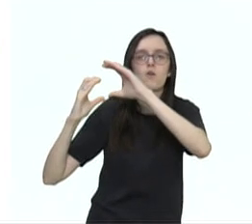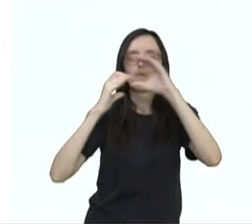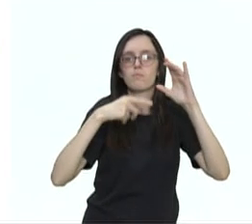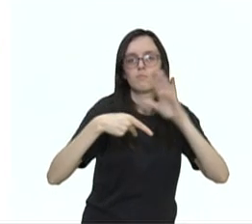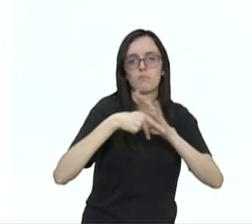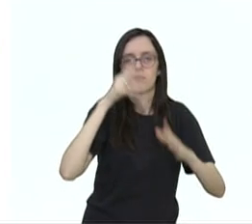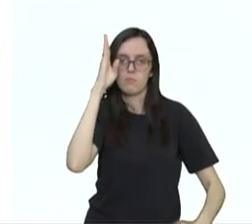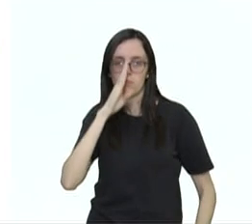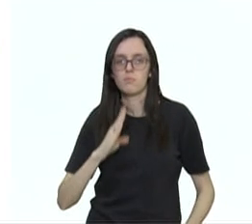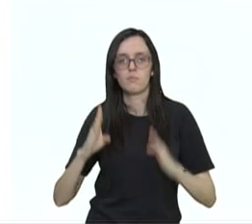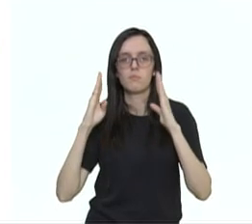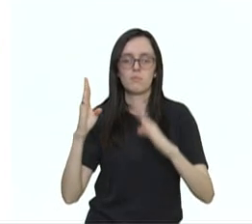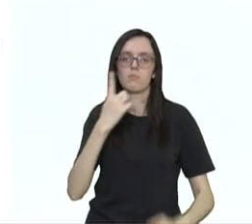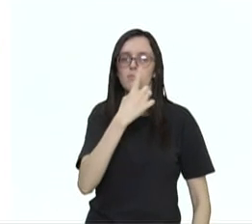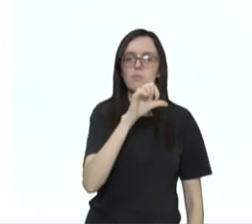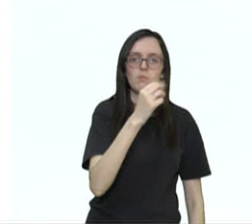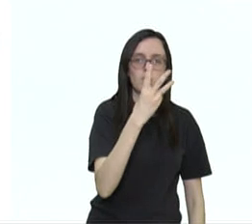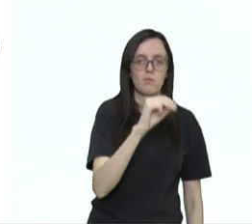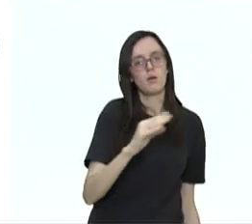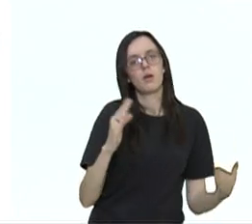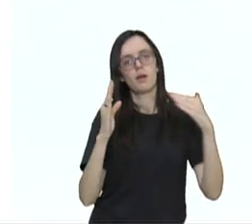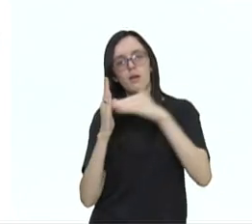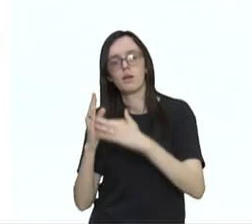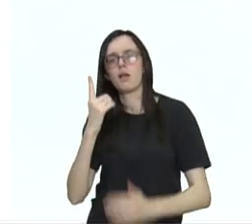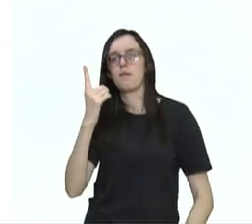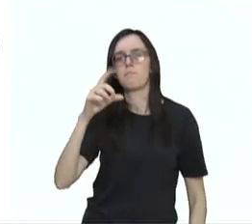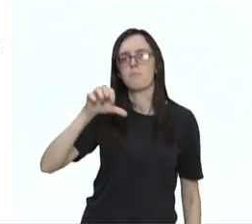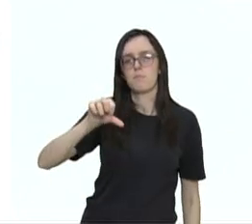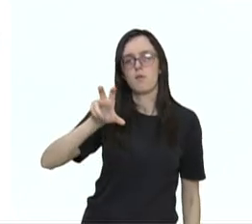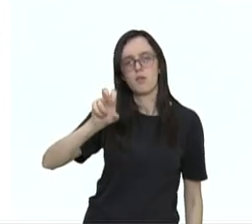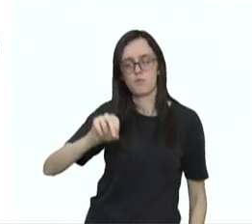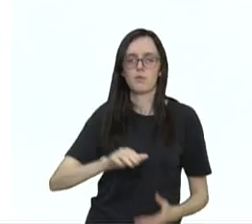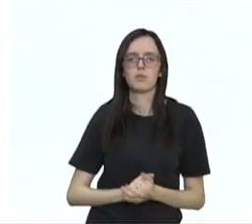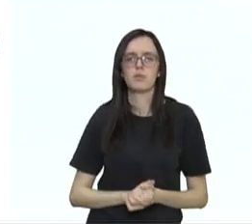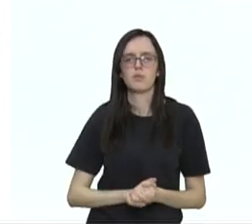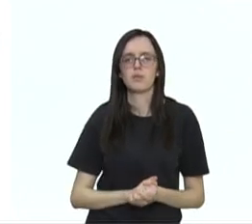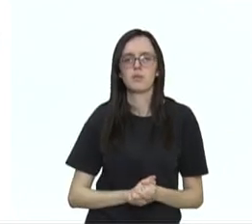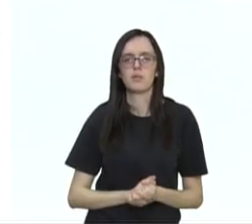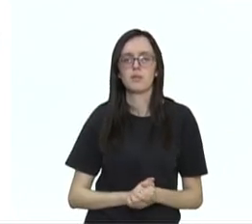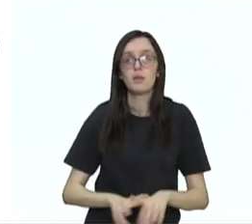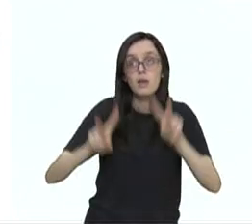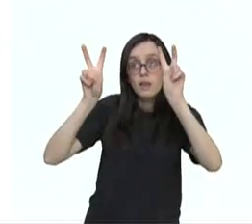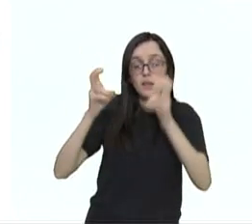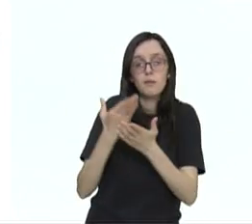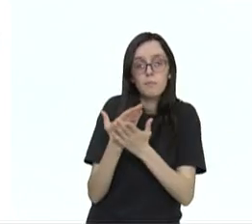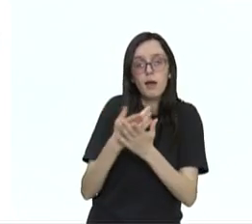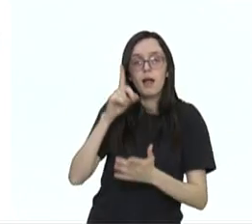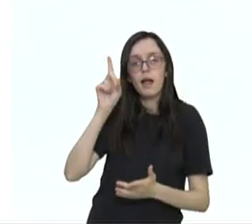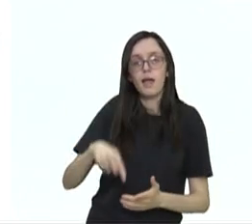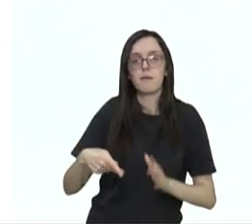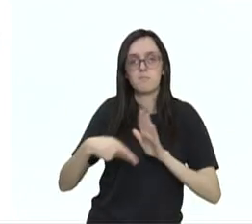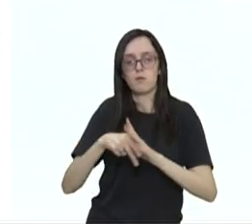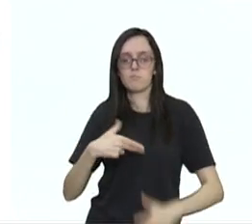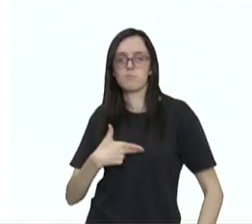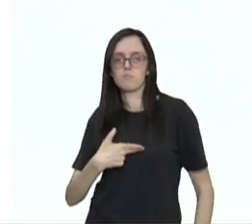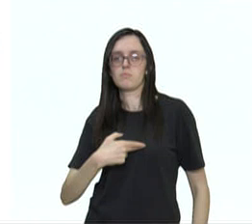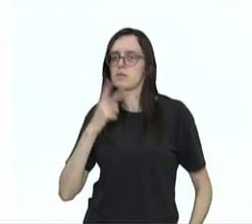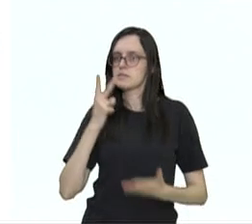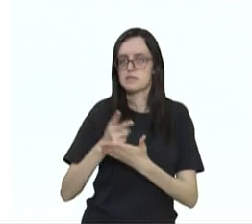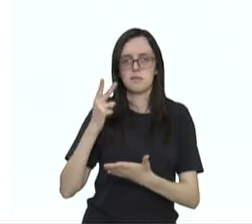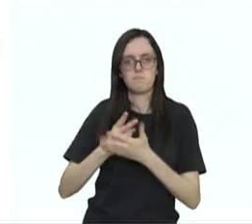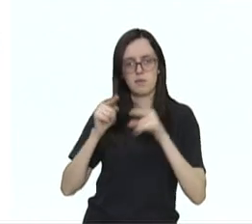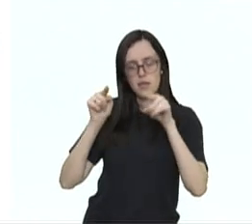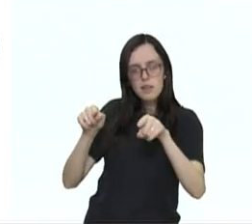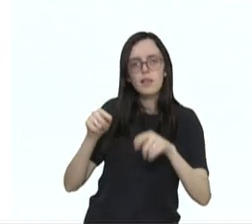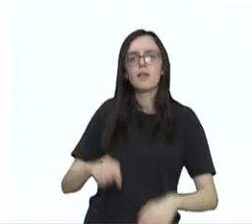Brasil entre os anos 30 e o final dos anos 50. Como o tema da aula, mais uma vez, é Getúlio Vargas, sempre ele,